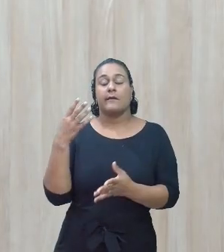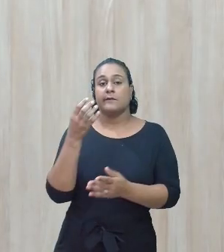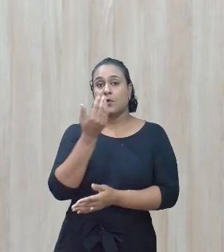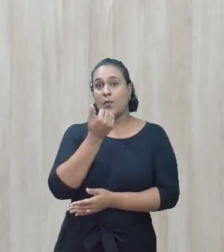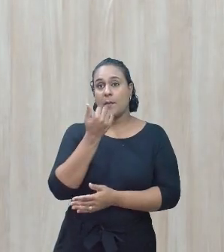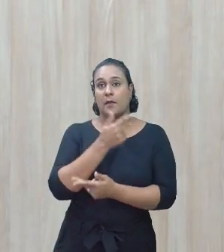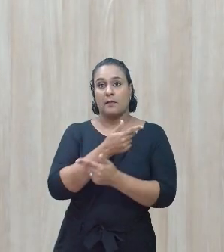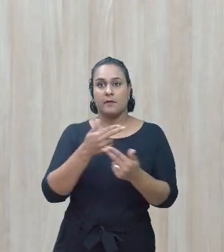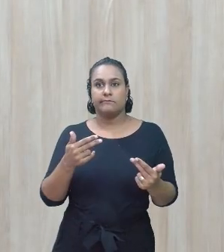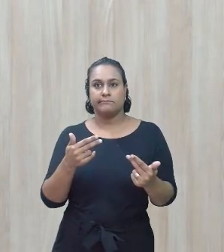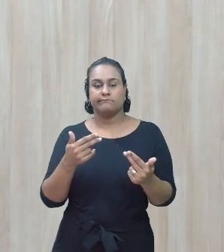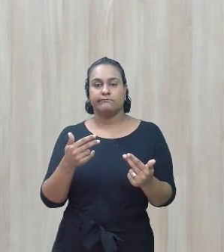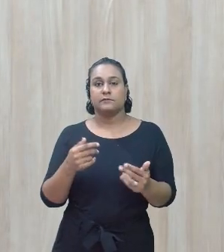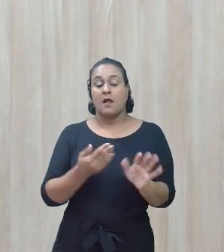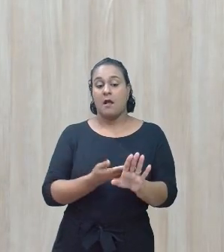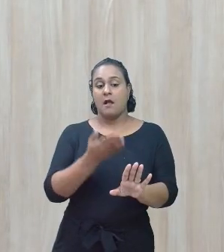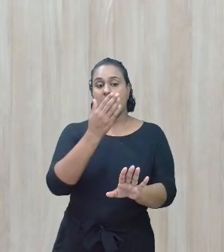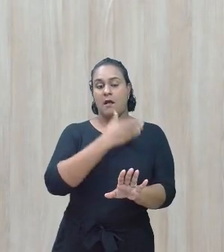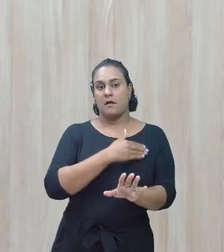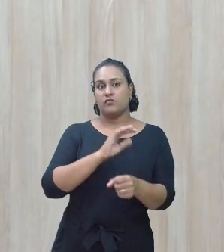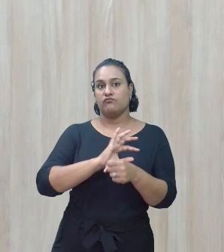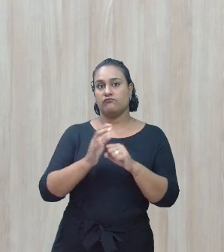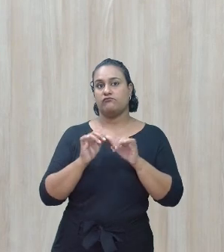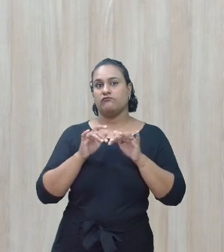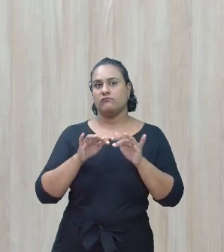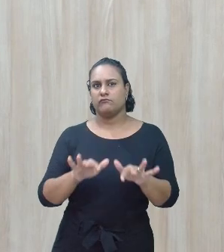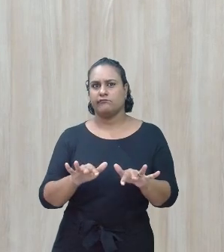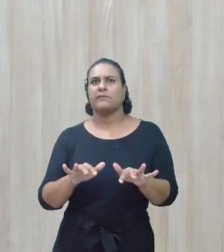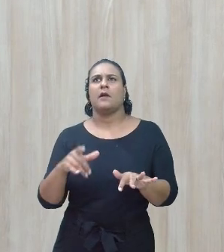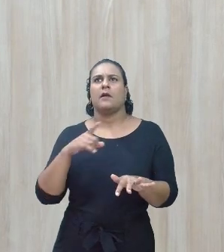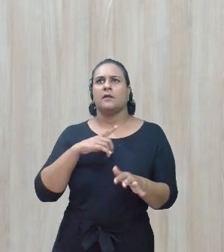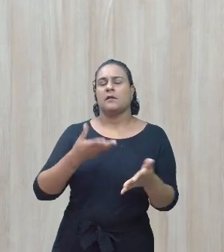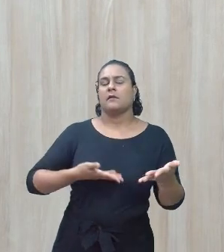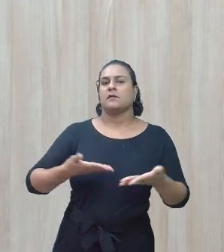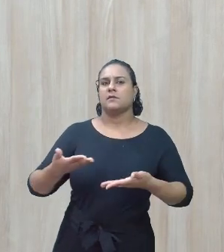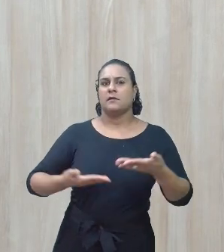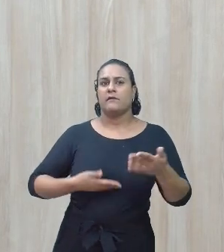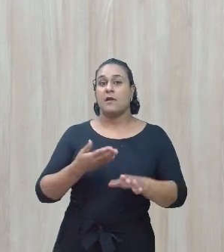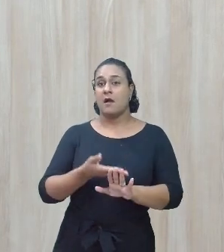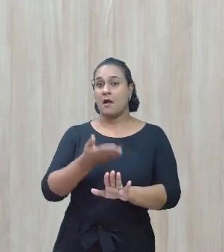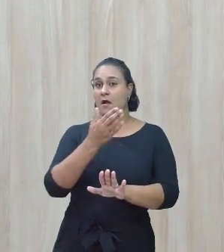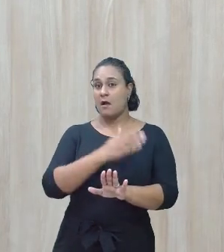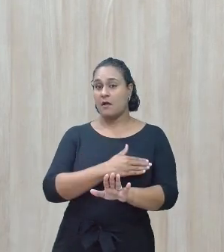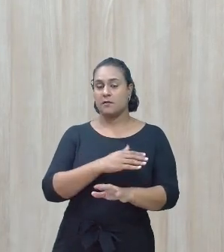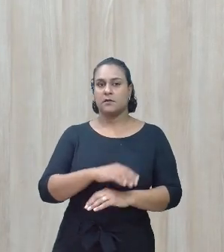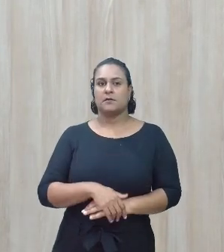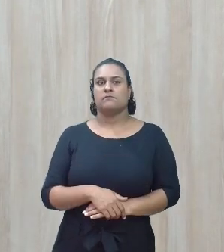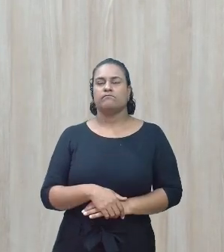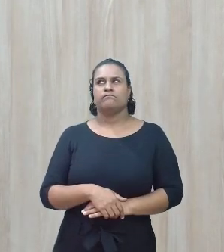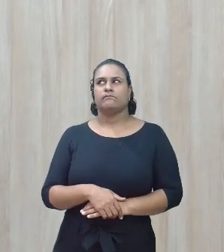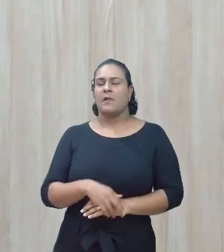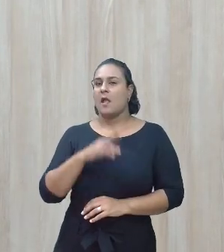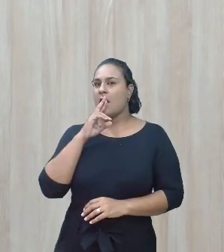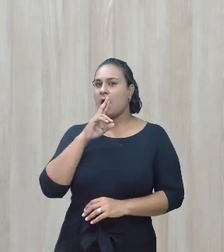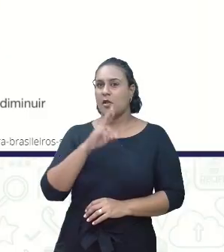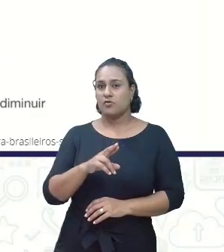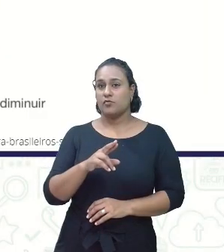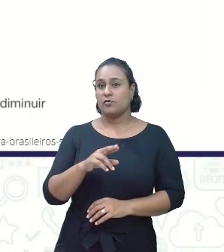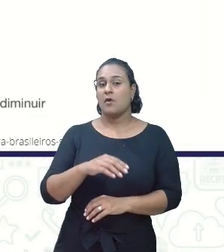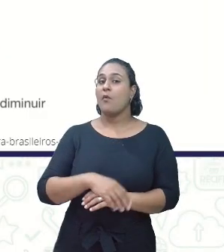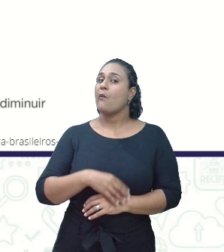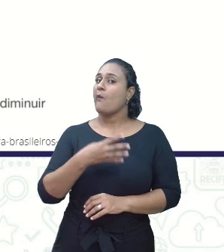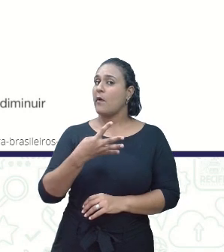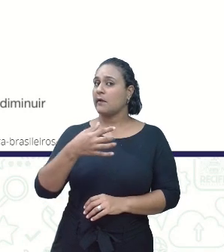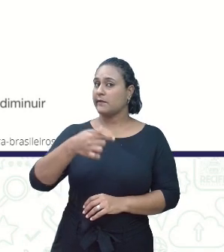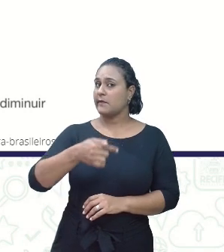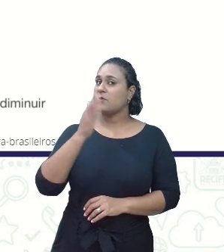de utilizar serviços que chegavam, né, deliveries e enfim. Aí a pessoa colocou aqui, ó, 47%